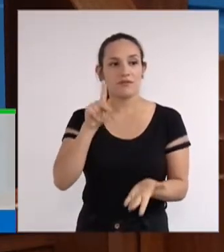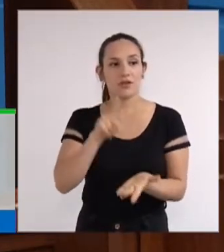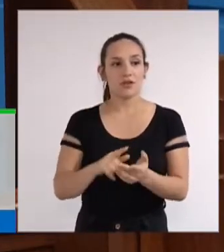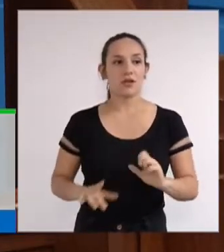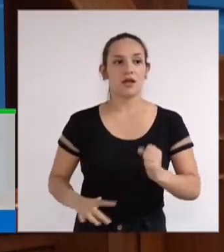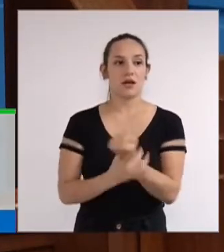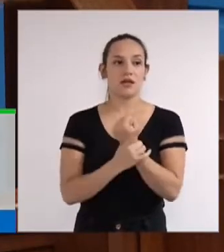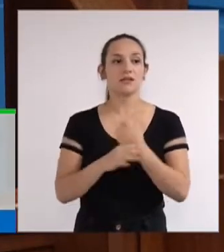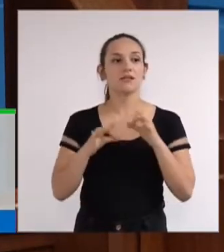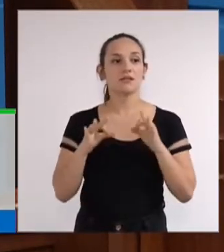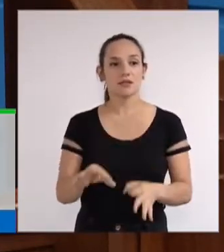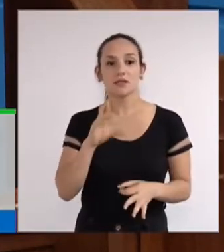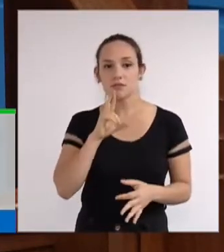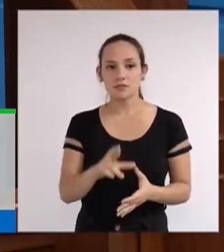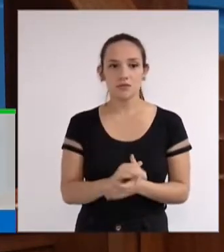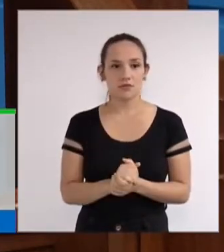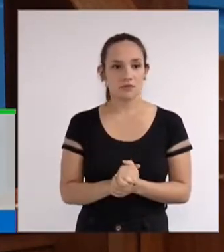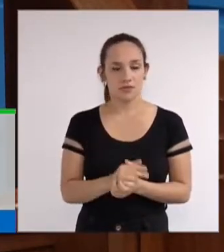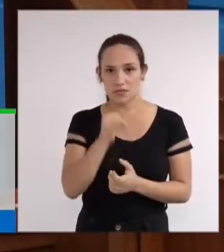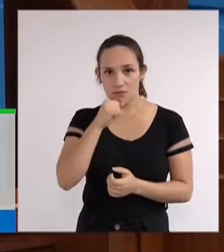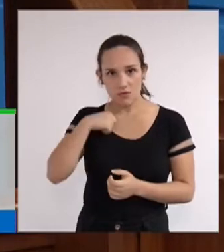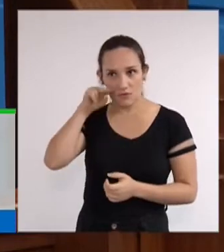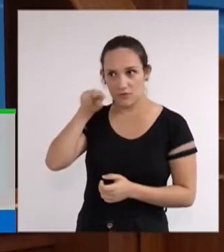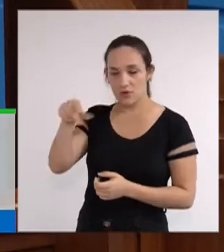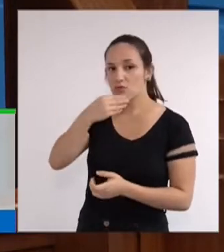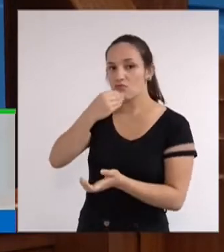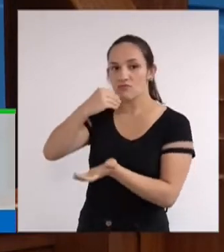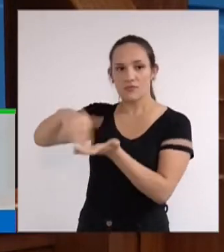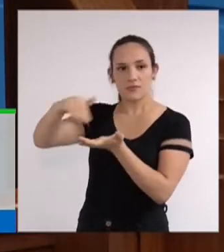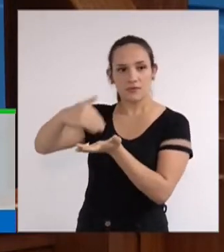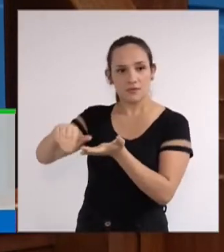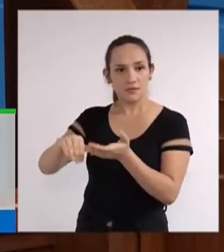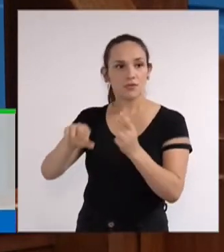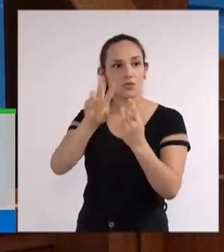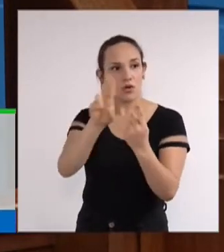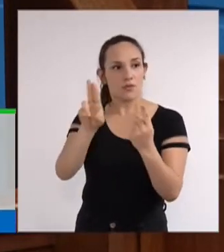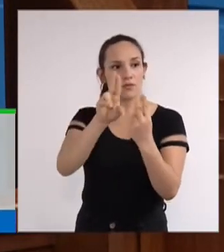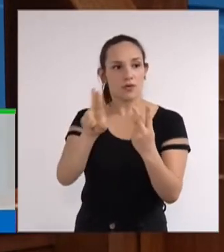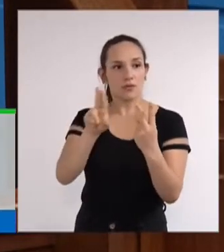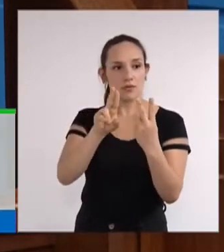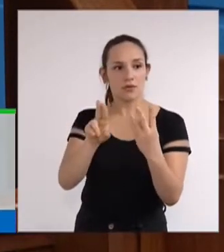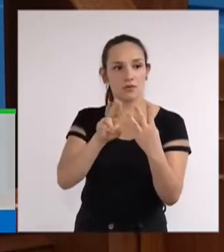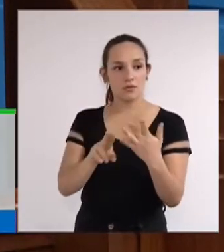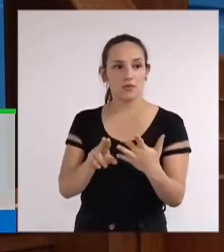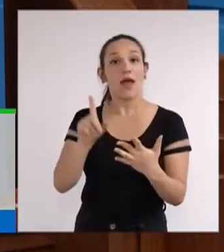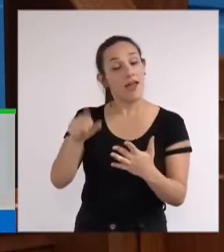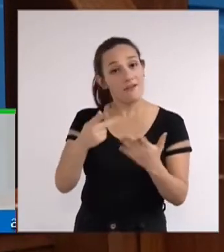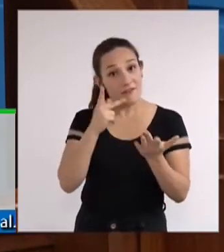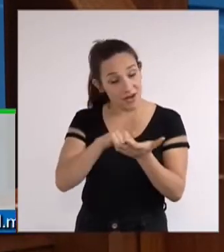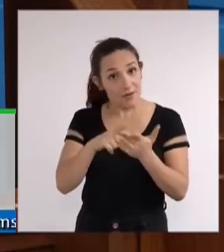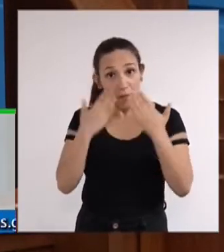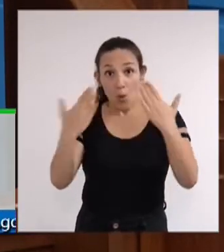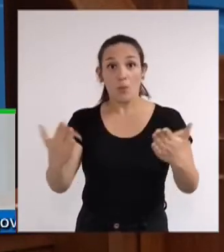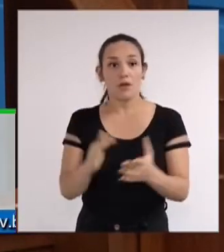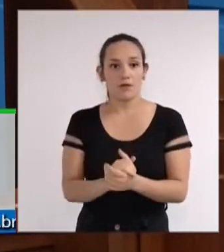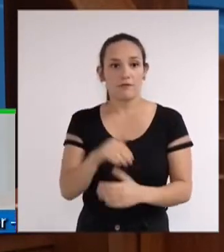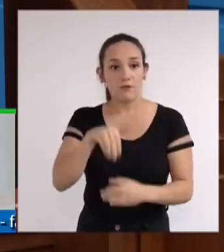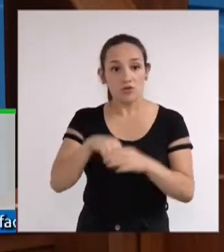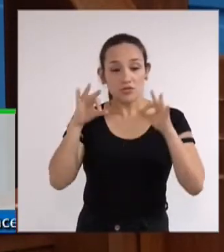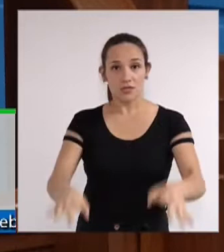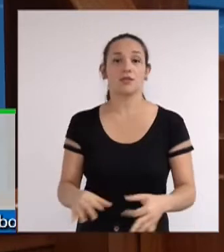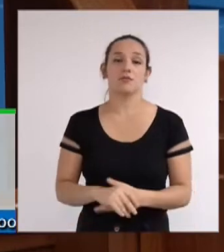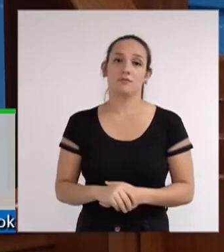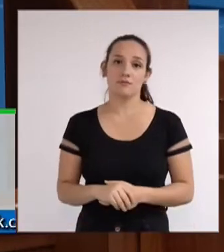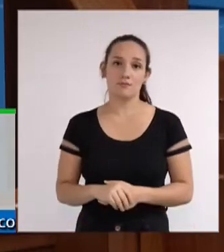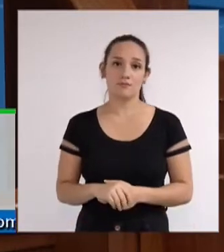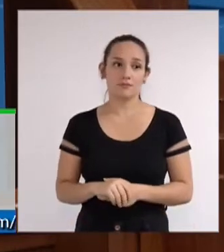de se verificar o resultado, inclusive vi o secretário cantando voto a voto. Isso é publicidade. Isso é